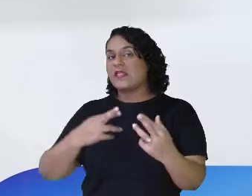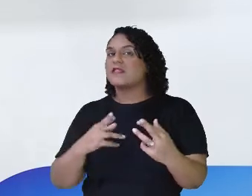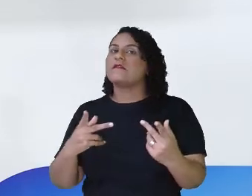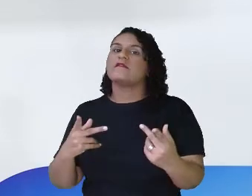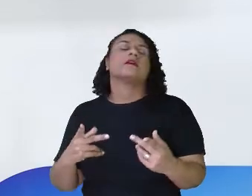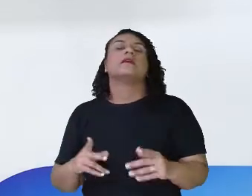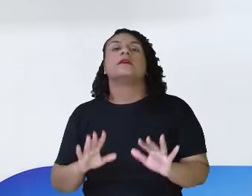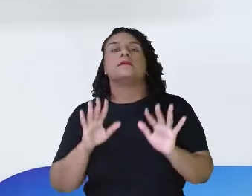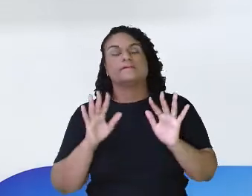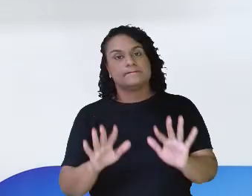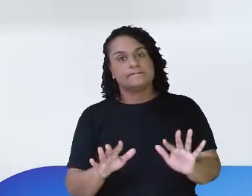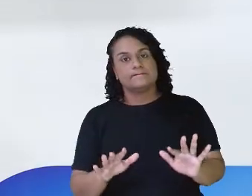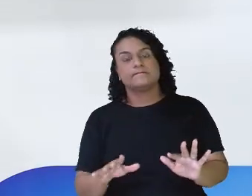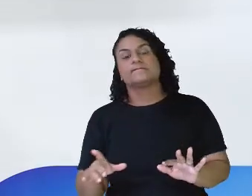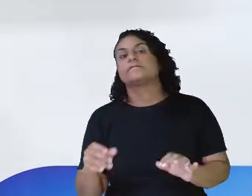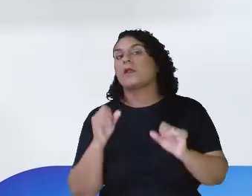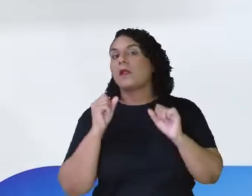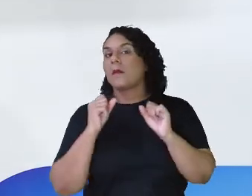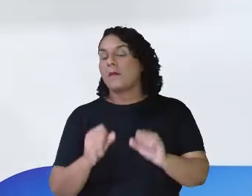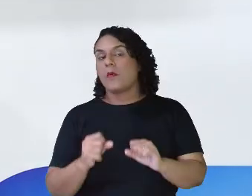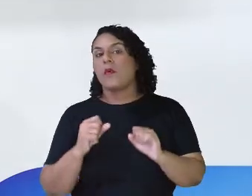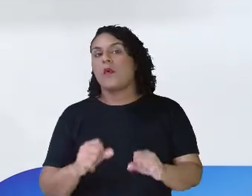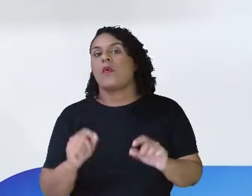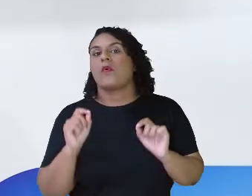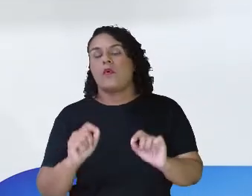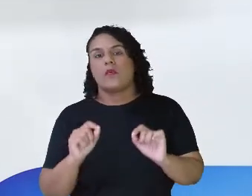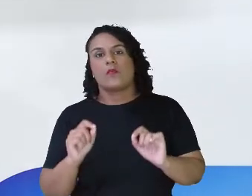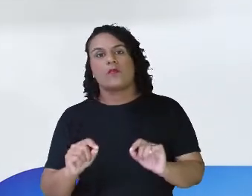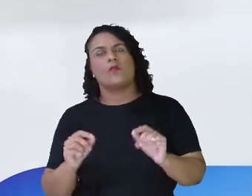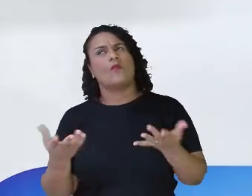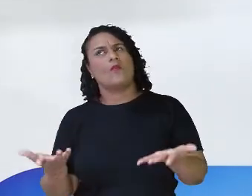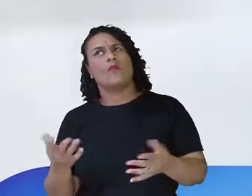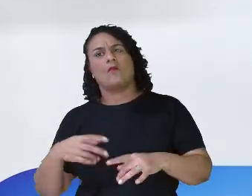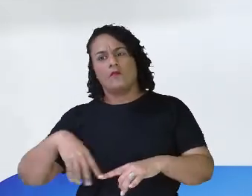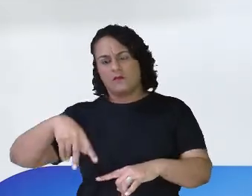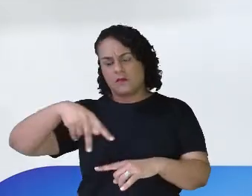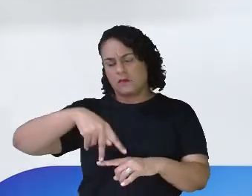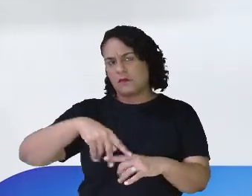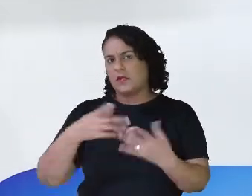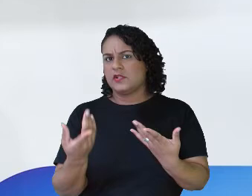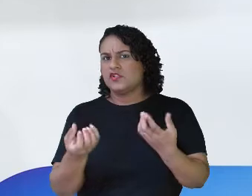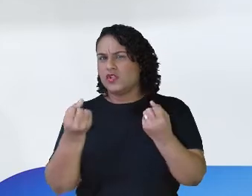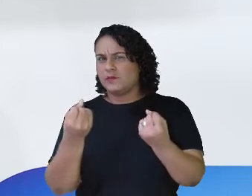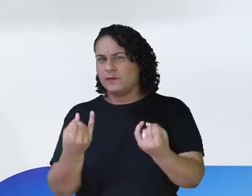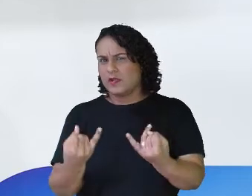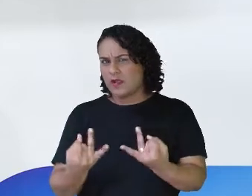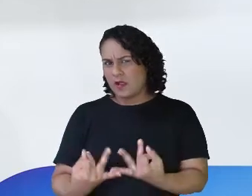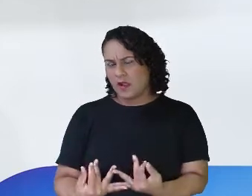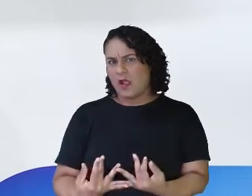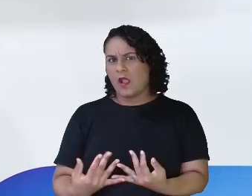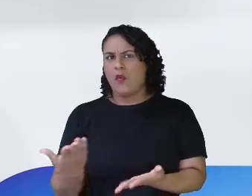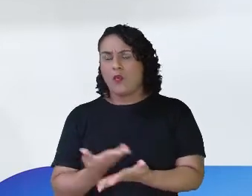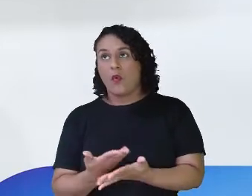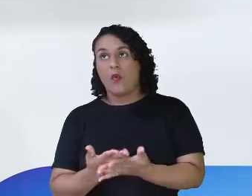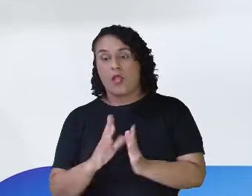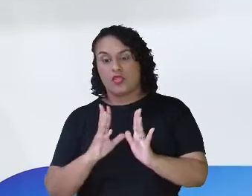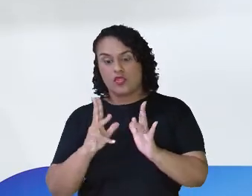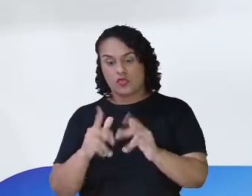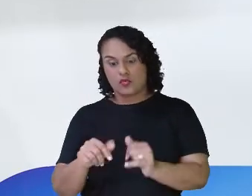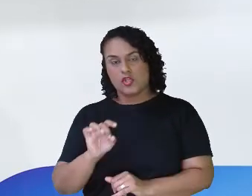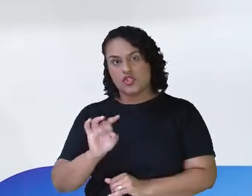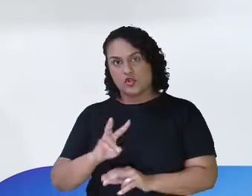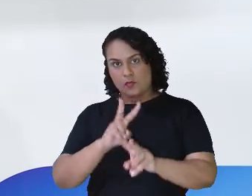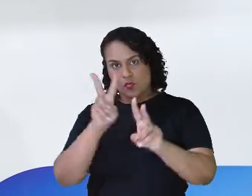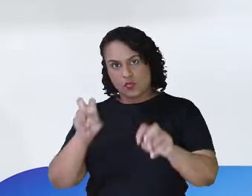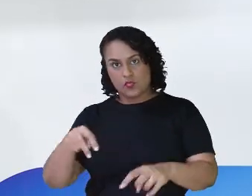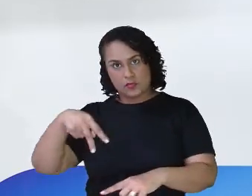história. Inclusive, eu poderia tranquilamente passar uma aula só sobre triângulo. Hoje